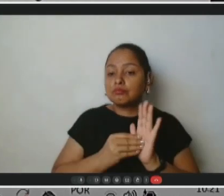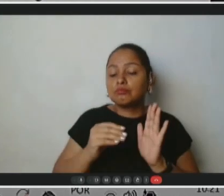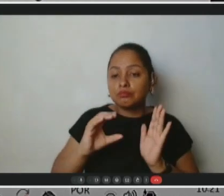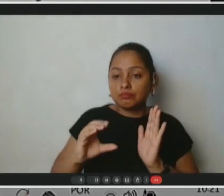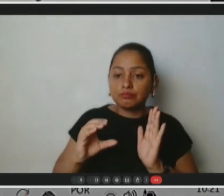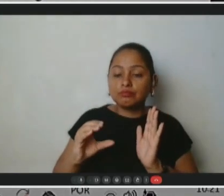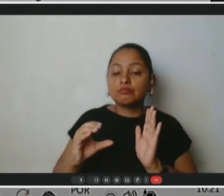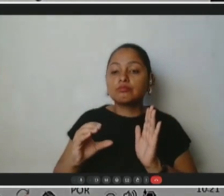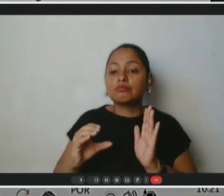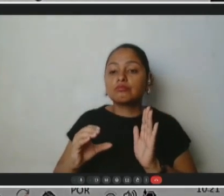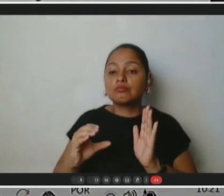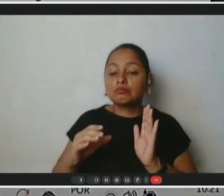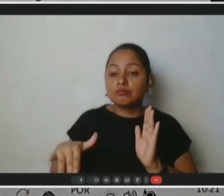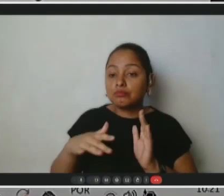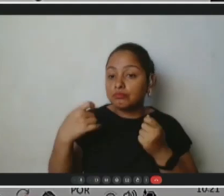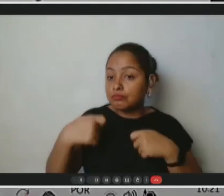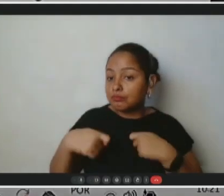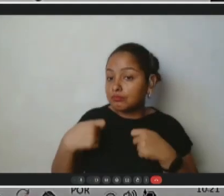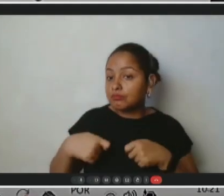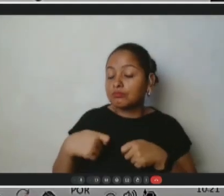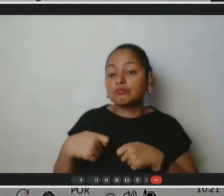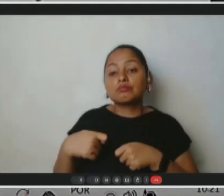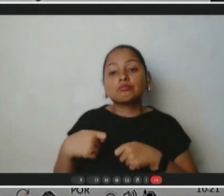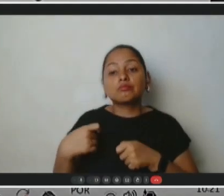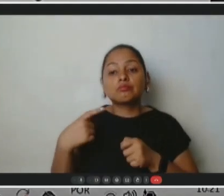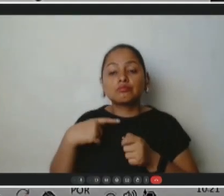imprecisa, com dotação ilimitada, destinado ao